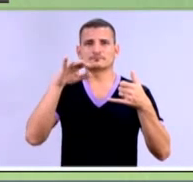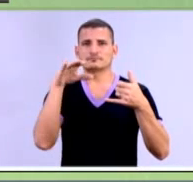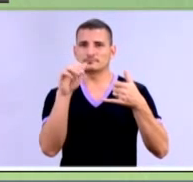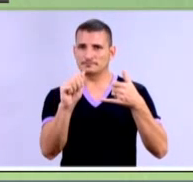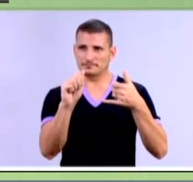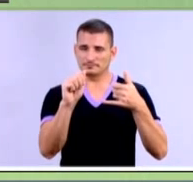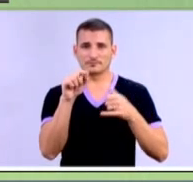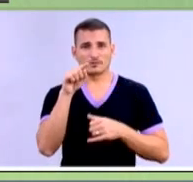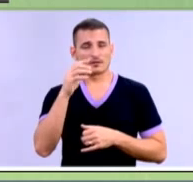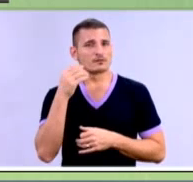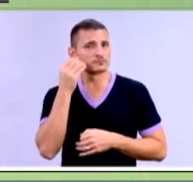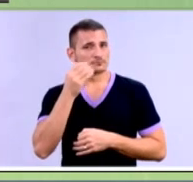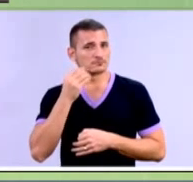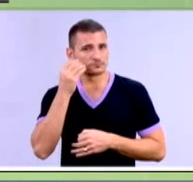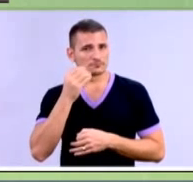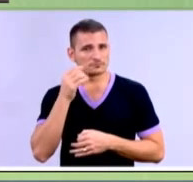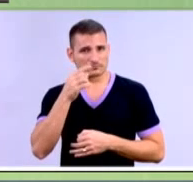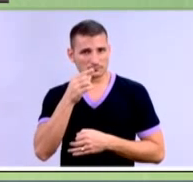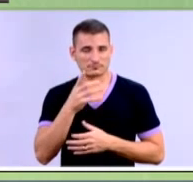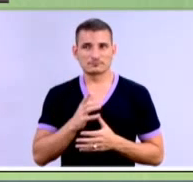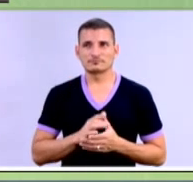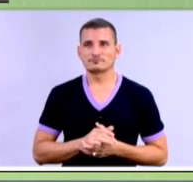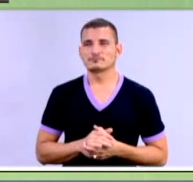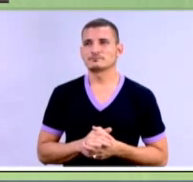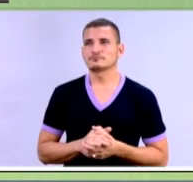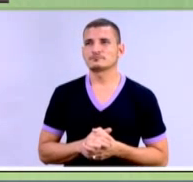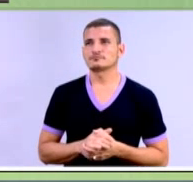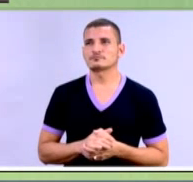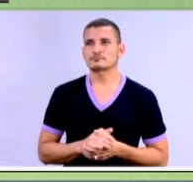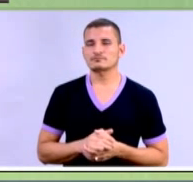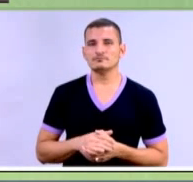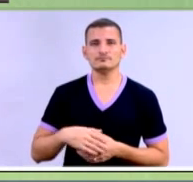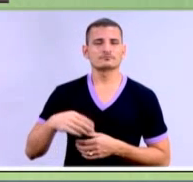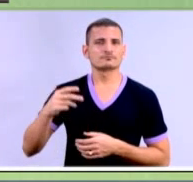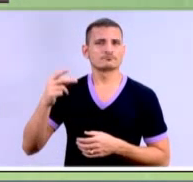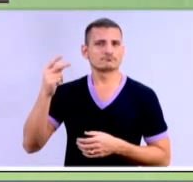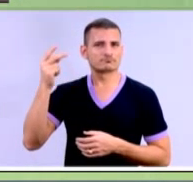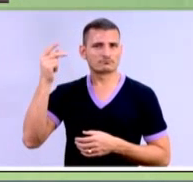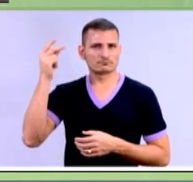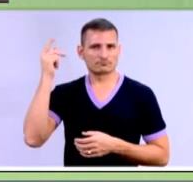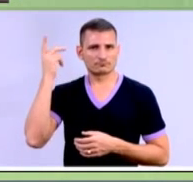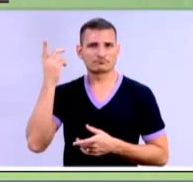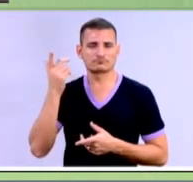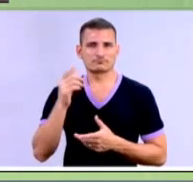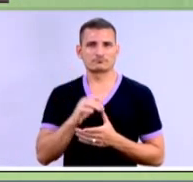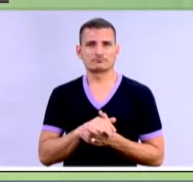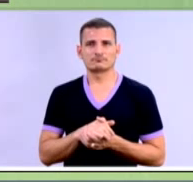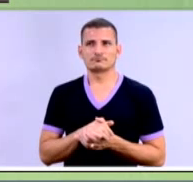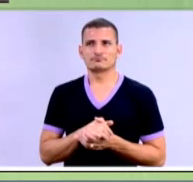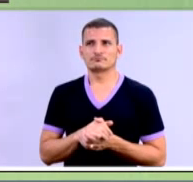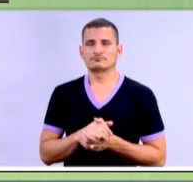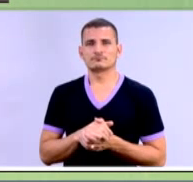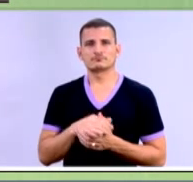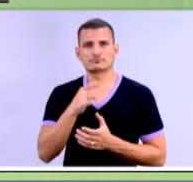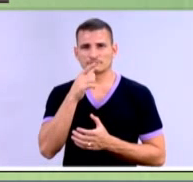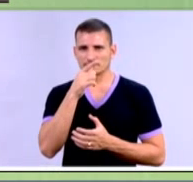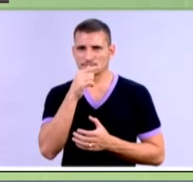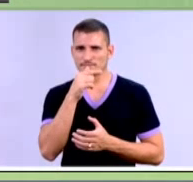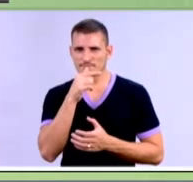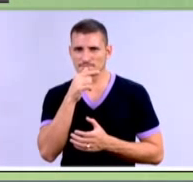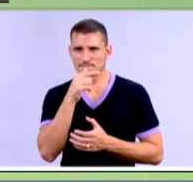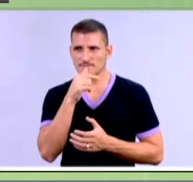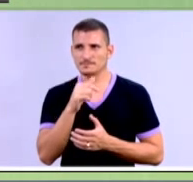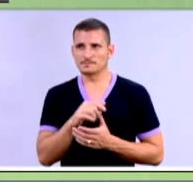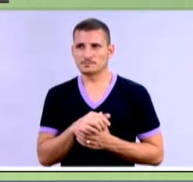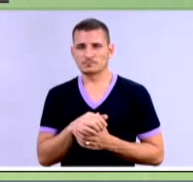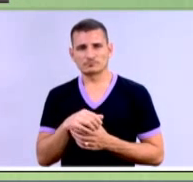é essa que apresenta na imagem. Há alguns anos, né, colocou-se uma fonte de luz num aquário e